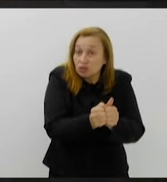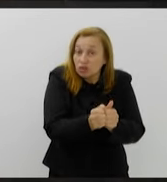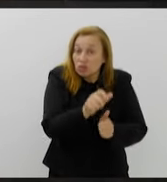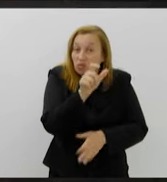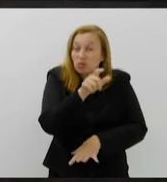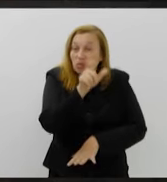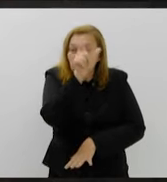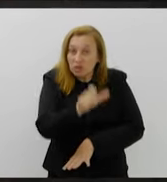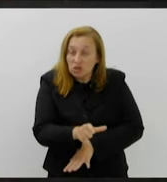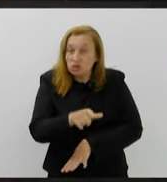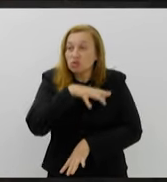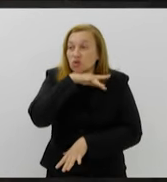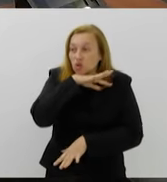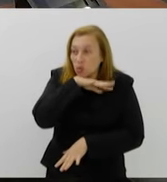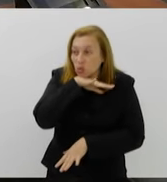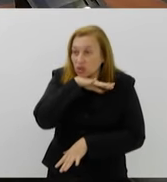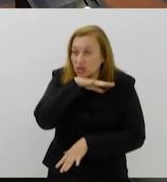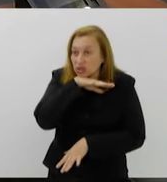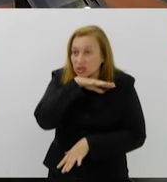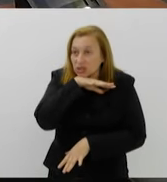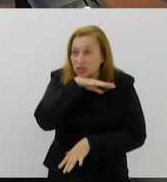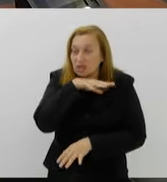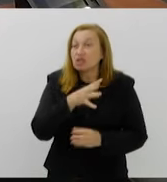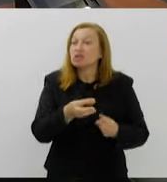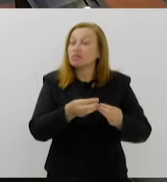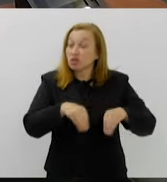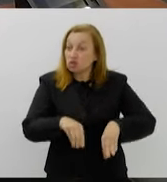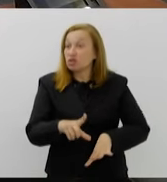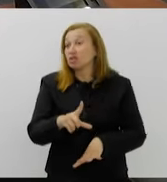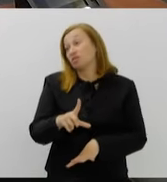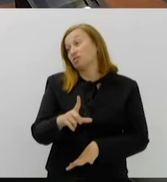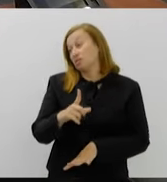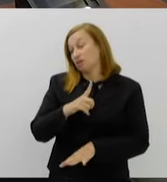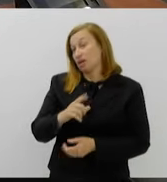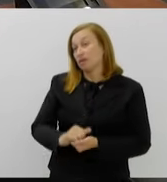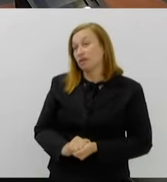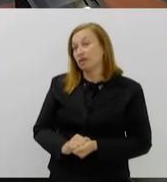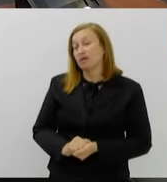porcos O farelo come próximo orador inscrito deputado